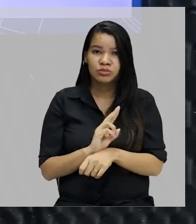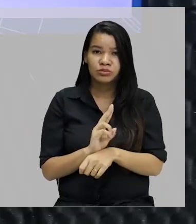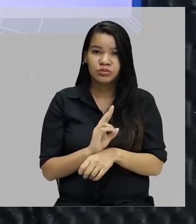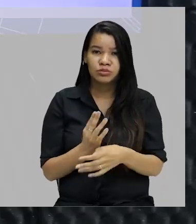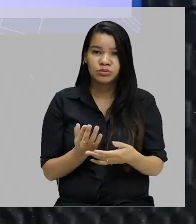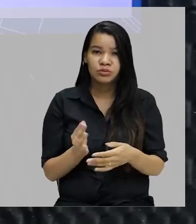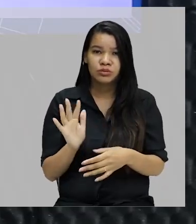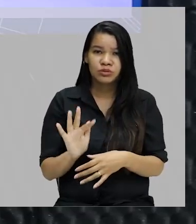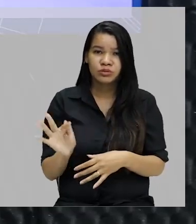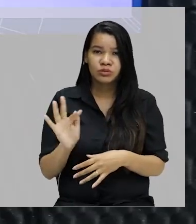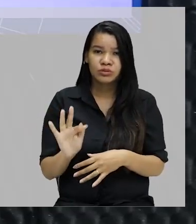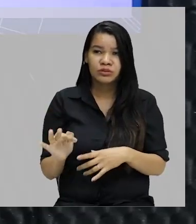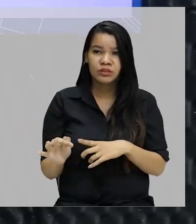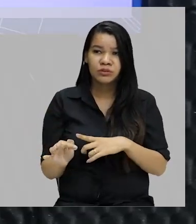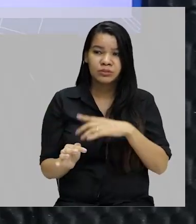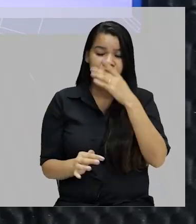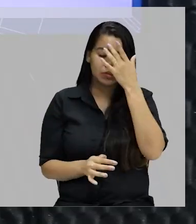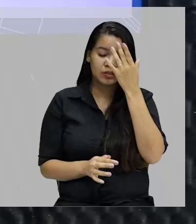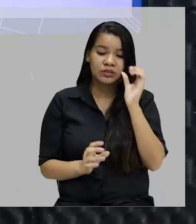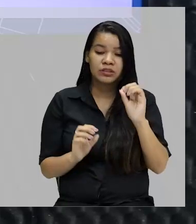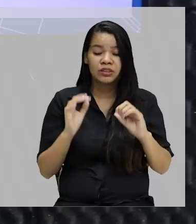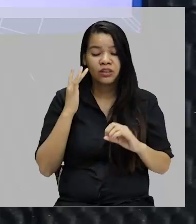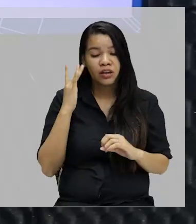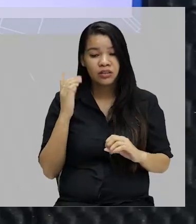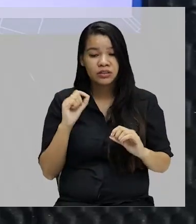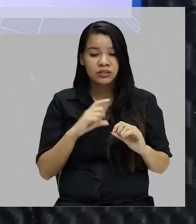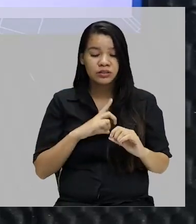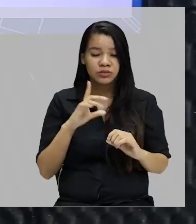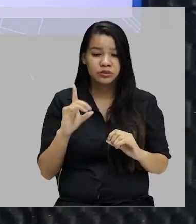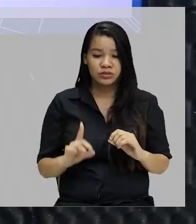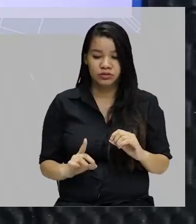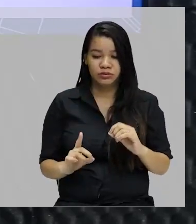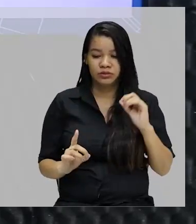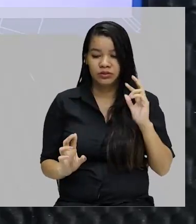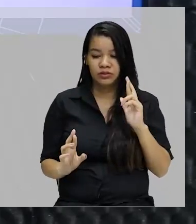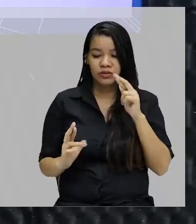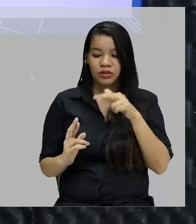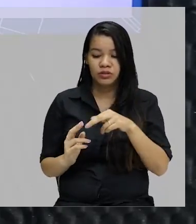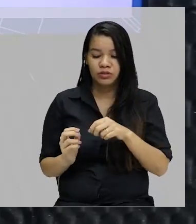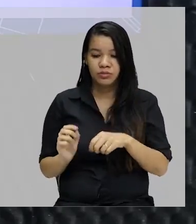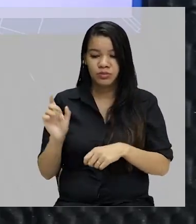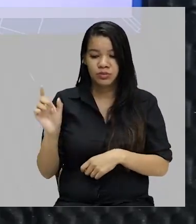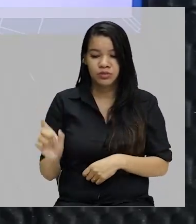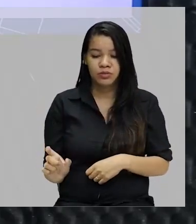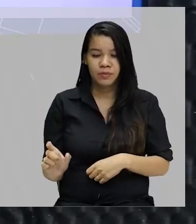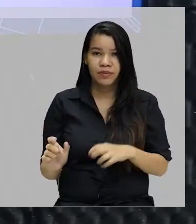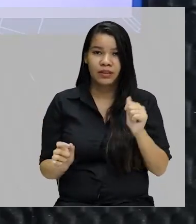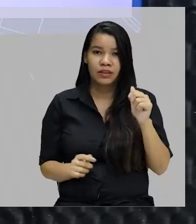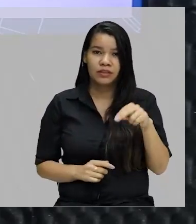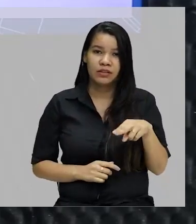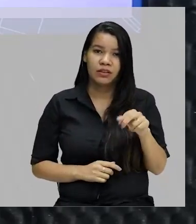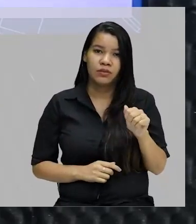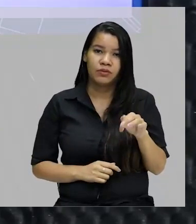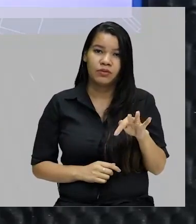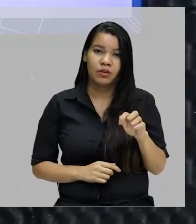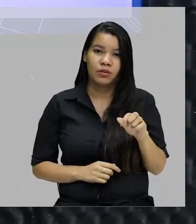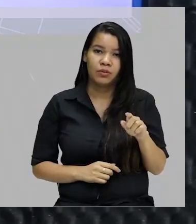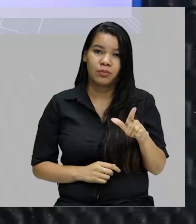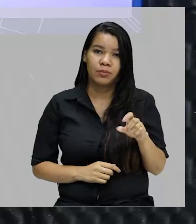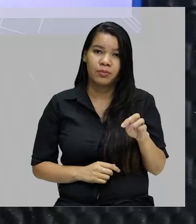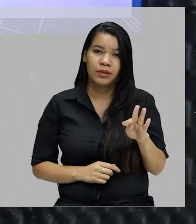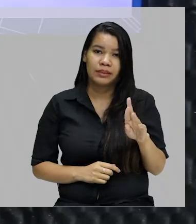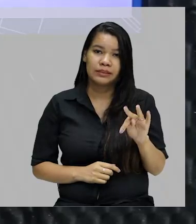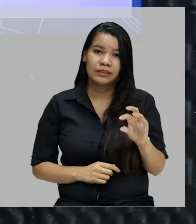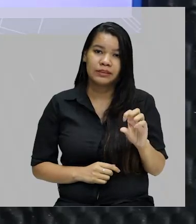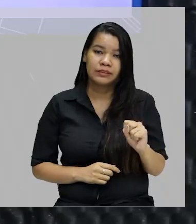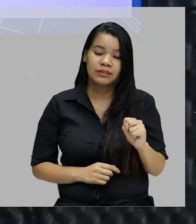que se acha no direito de se referir a pessoas como essas de analfabetas, que é um grande erro nosso. Existem pessoas